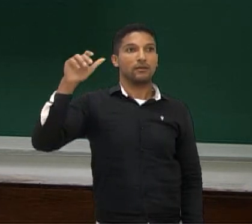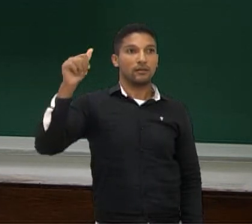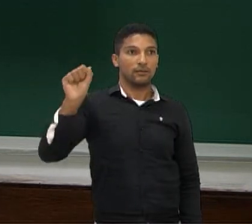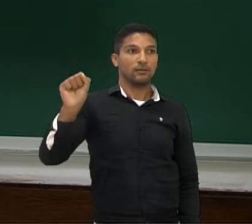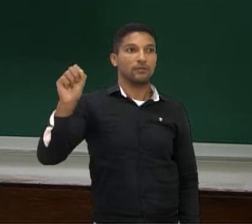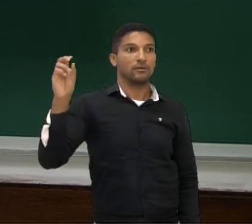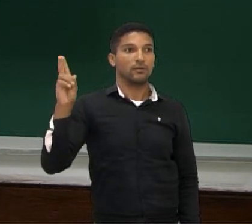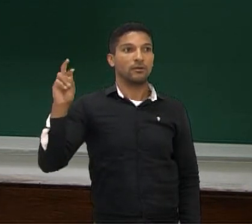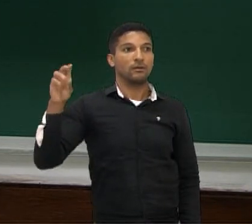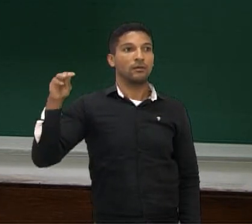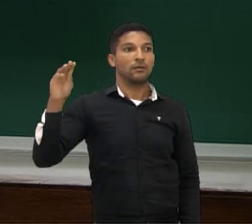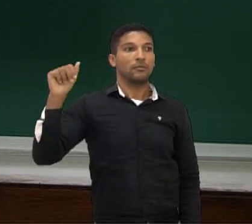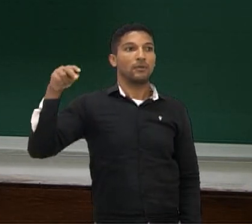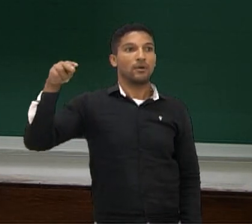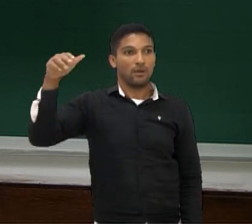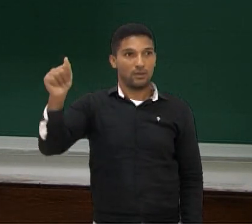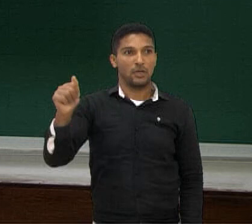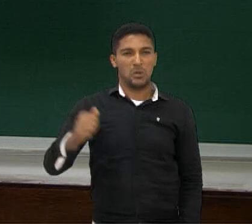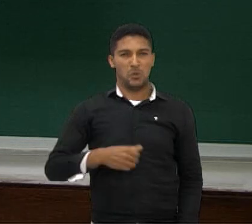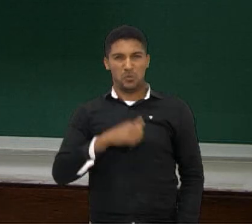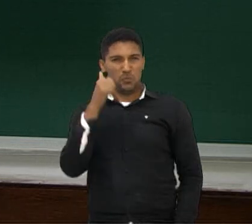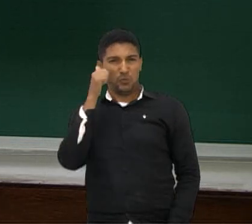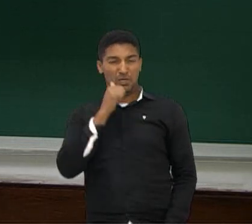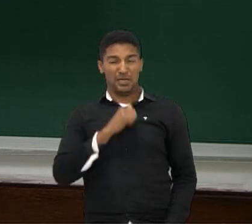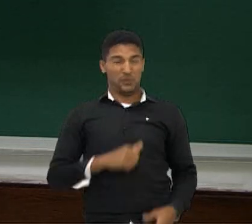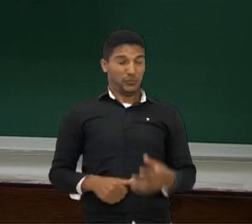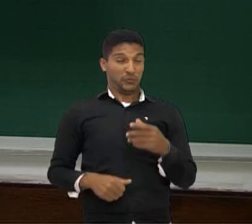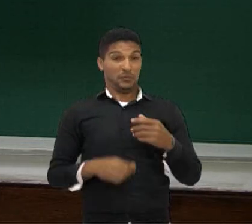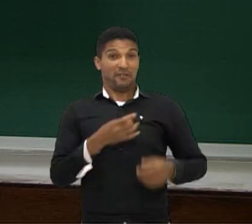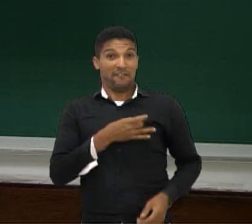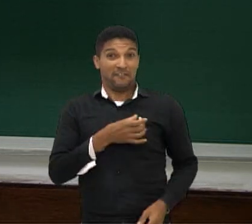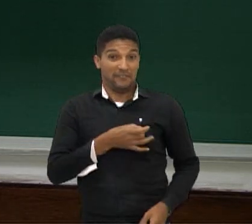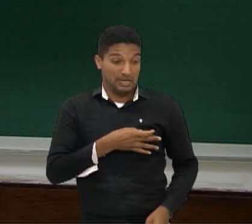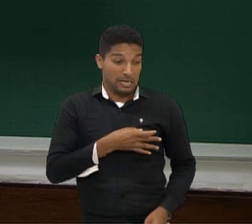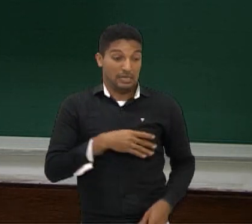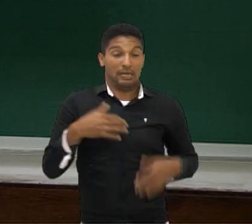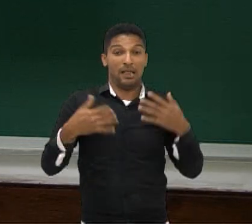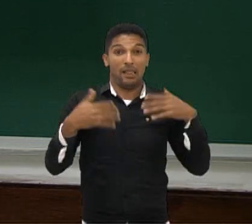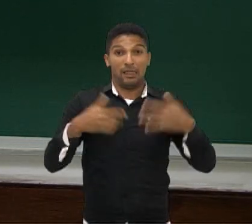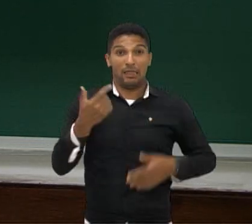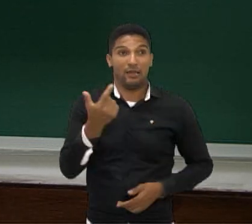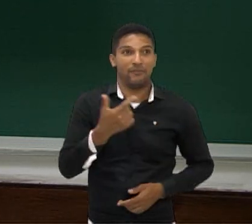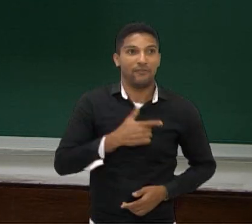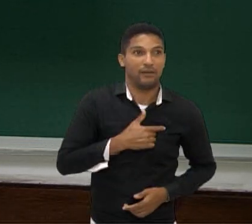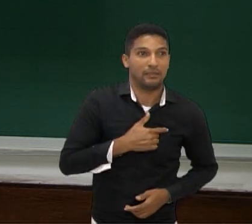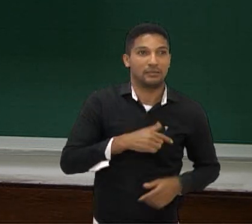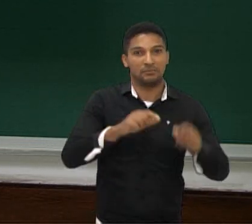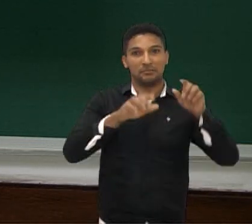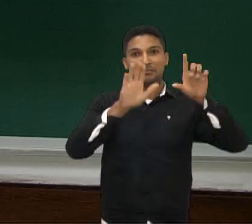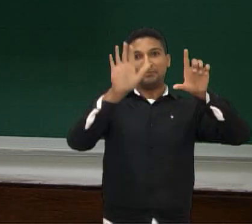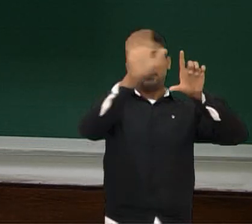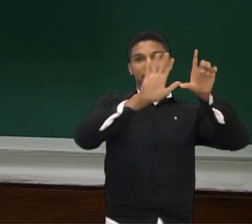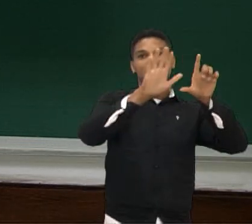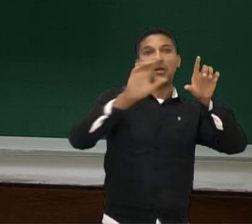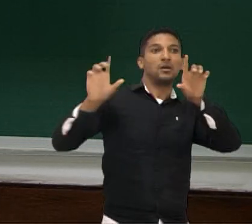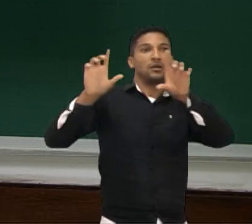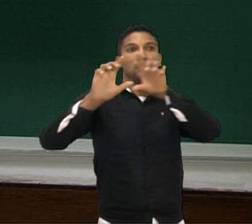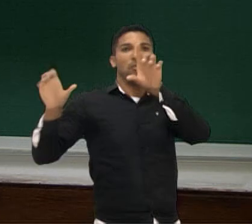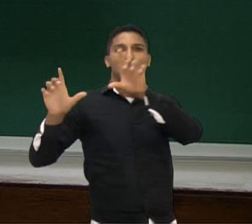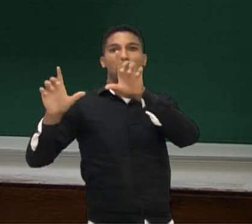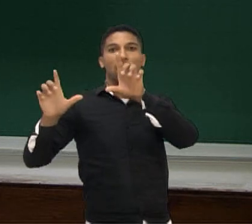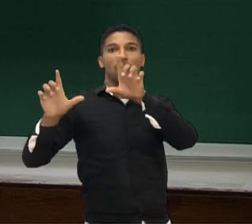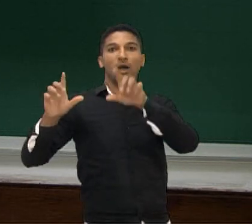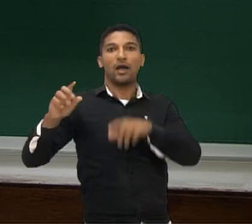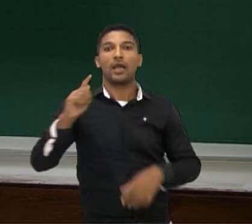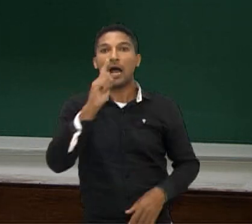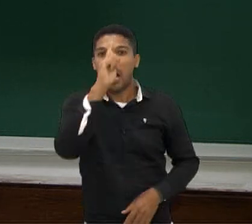mulher muito feia, que medo, não? E esta loira. Provavelmente vocês já ouviram falar da loira